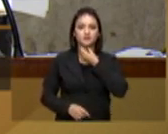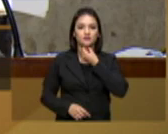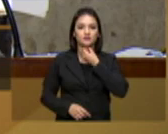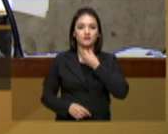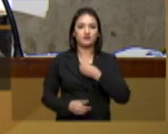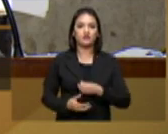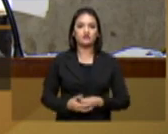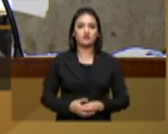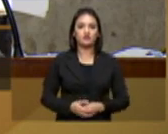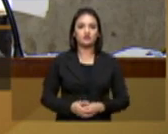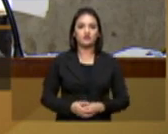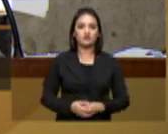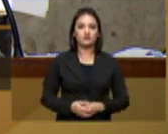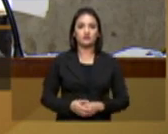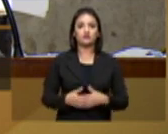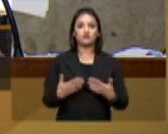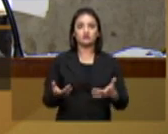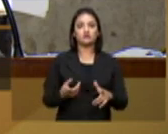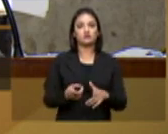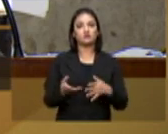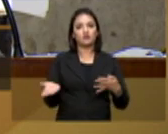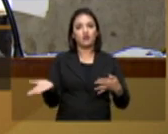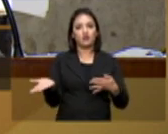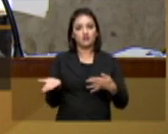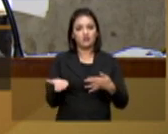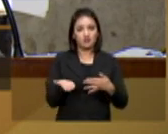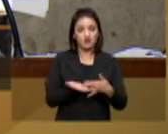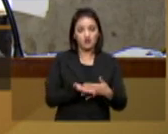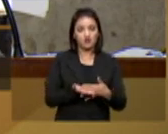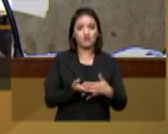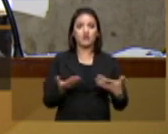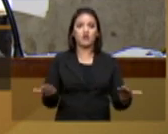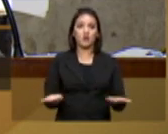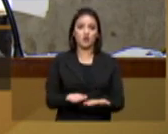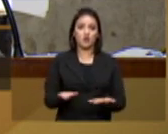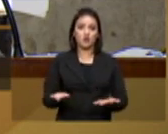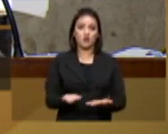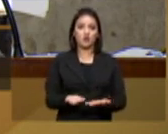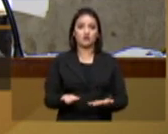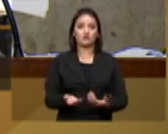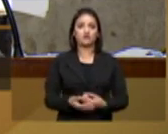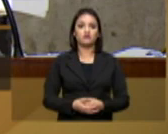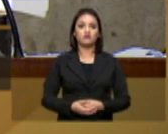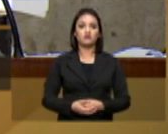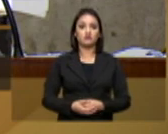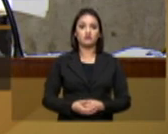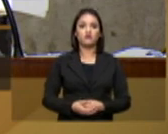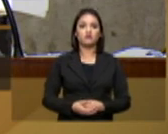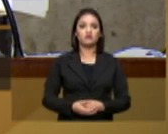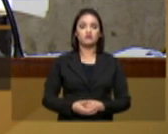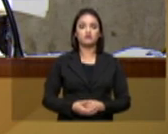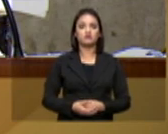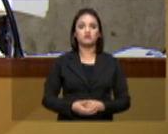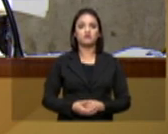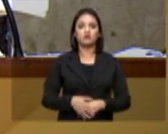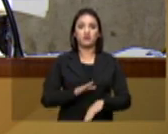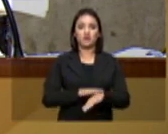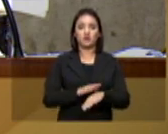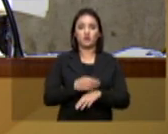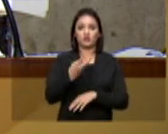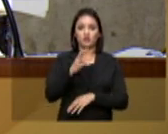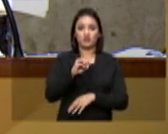e declaro suspensos os nossos trabalhos pelo prazo regimental de 30 minutos.